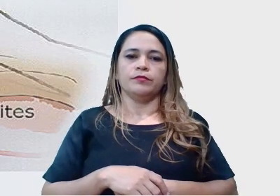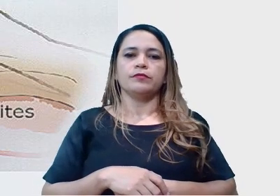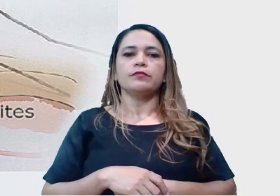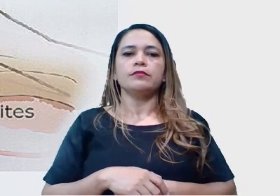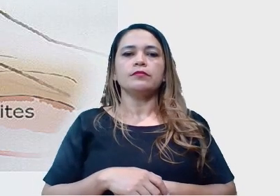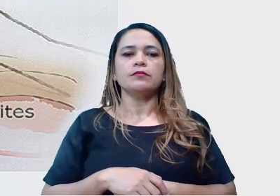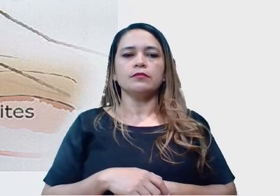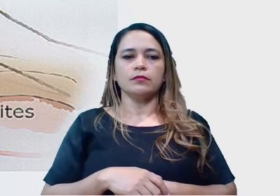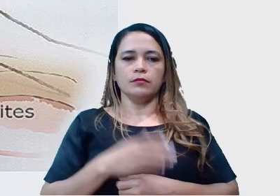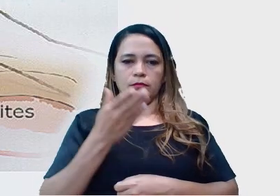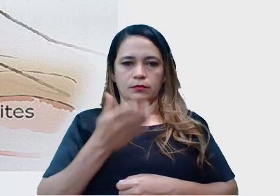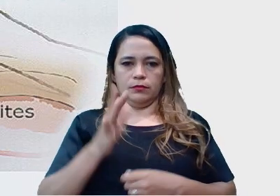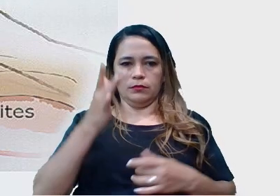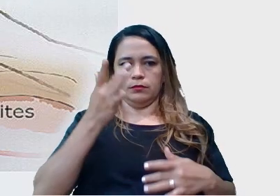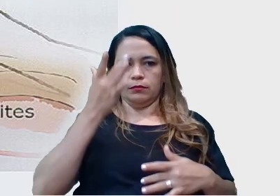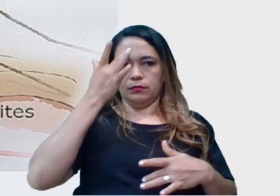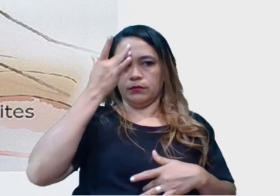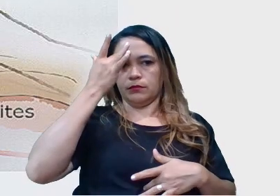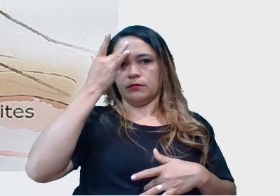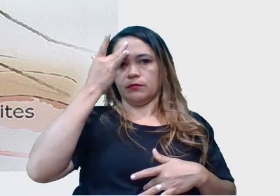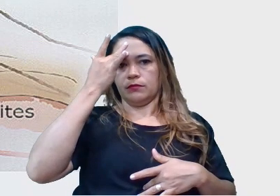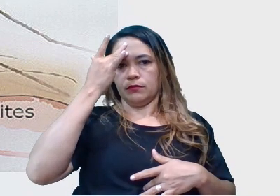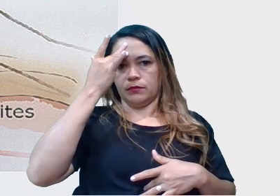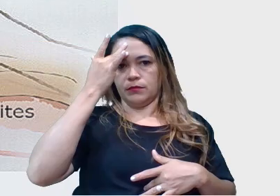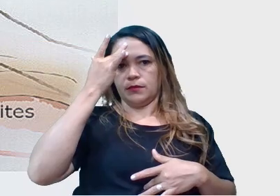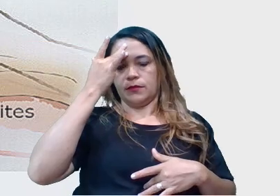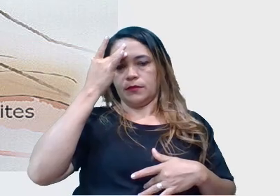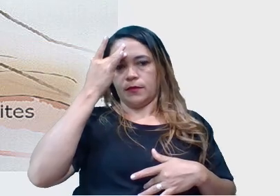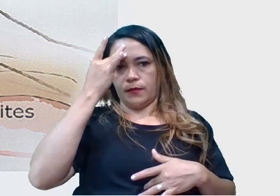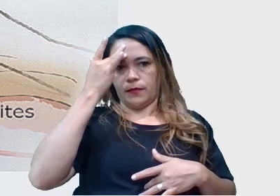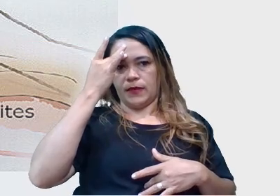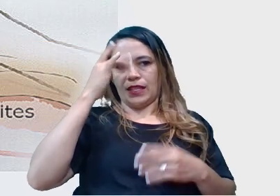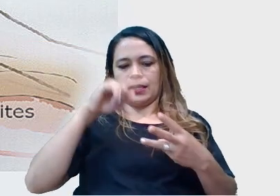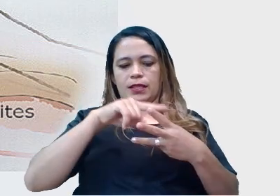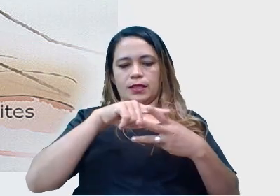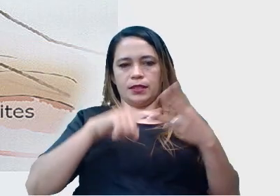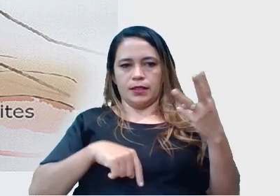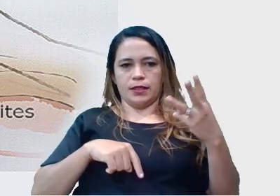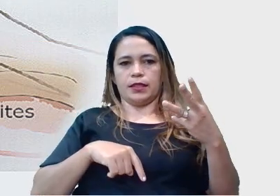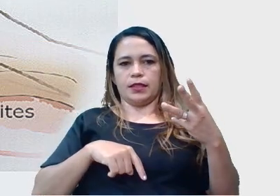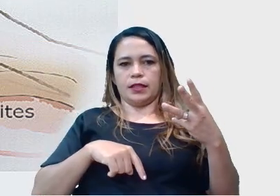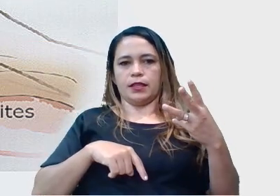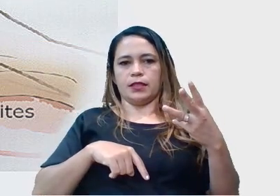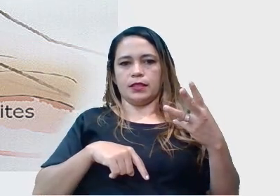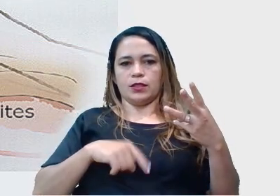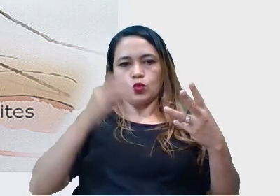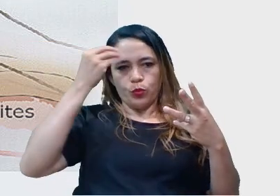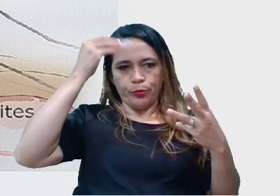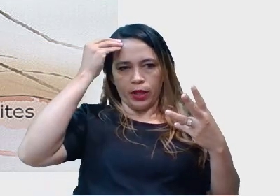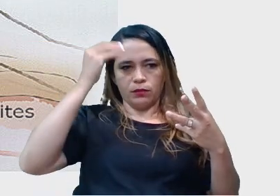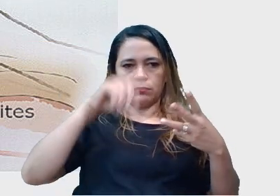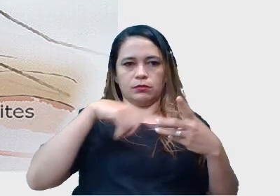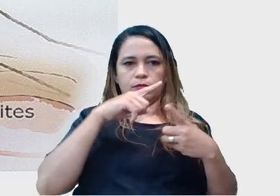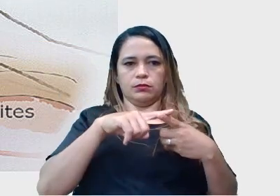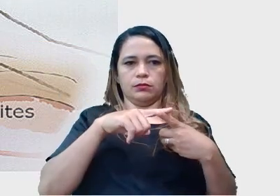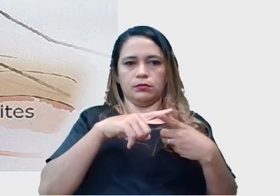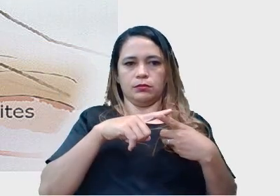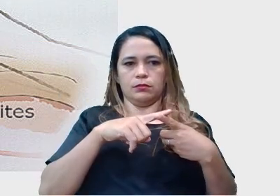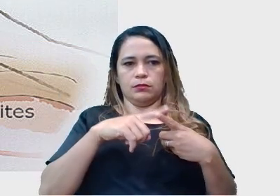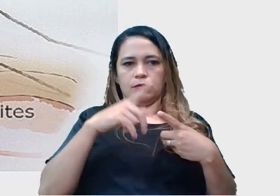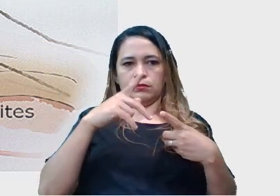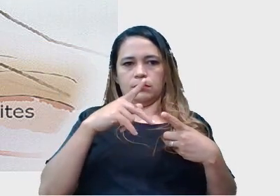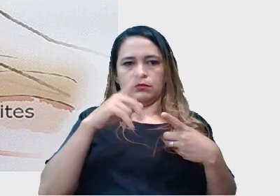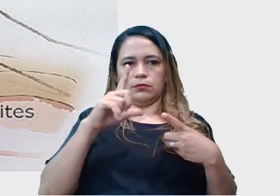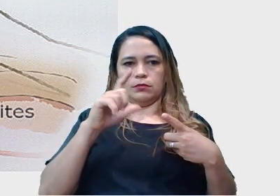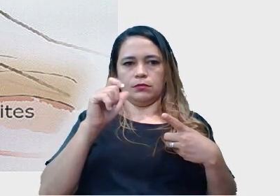Nossa próxima doença, então, é a malária. Quem causa a malária são 3 protozoários possíveis. Um deles é o chamado